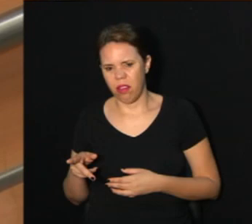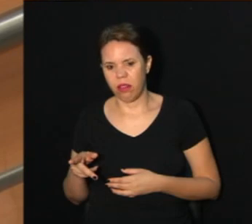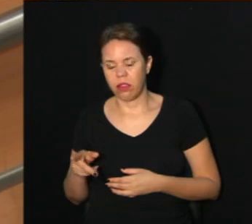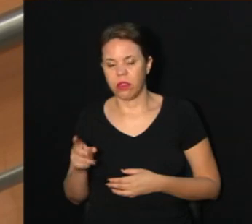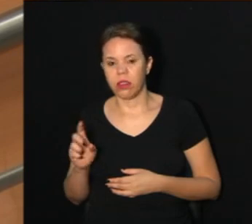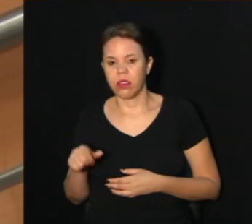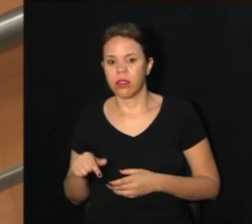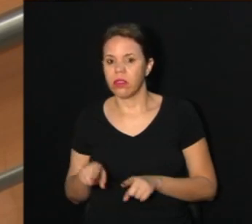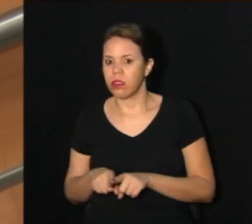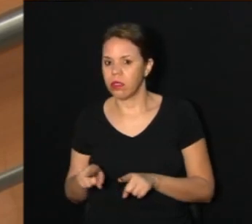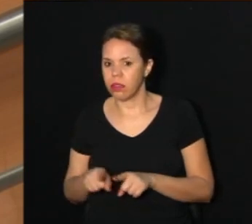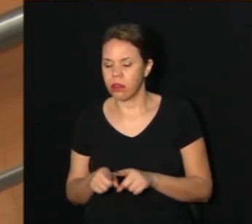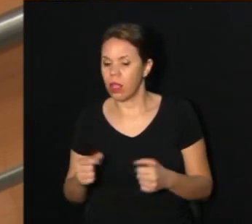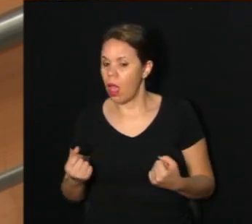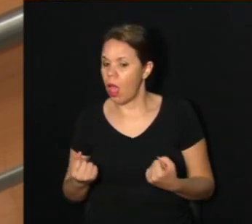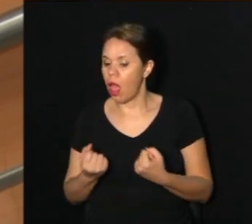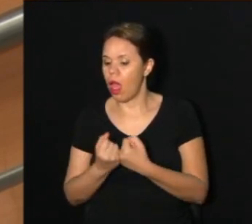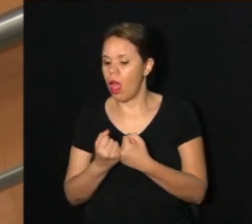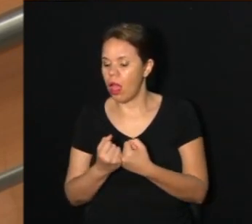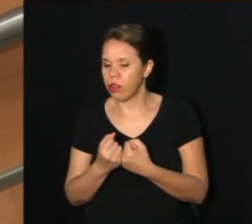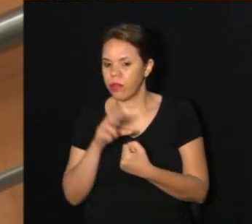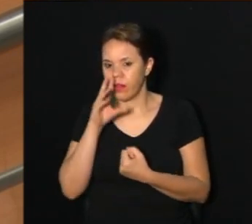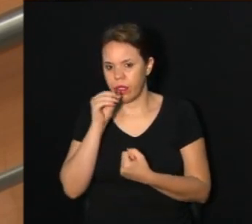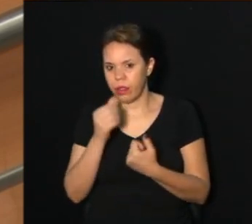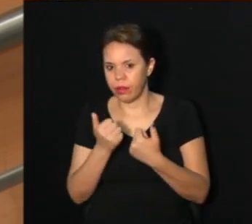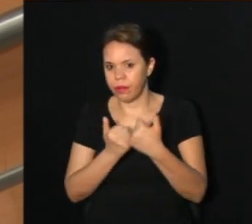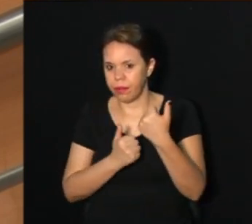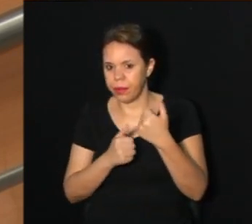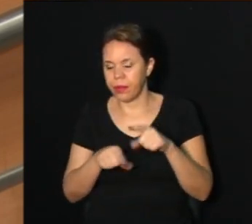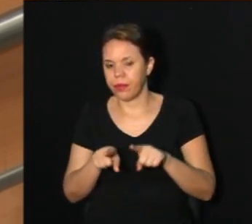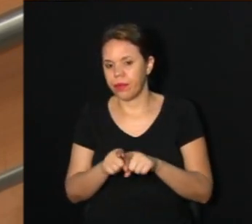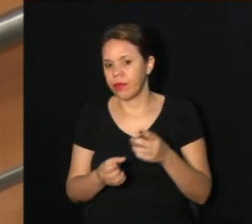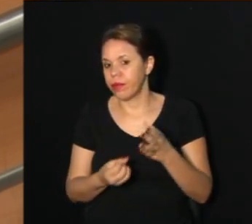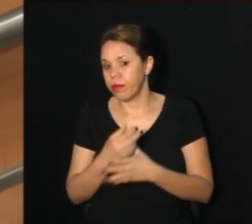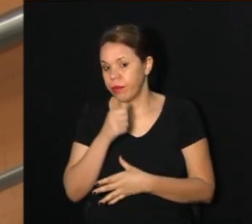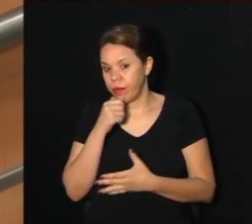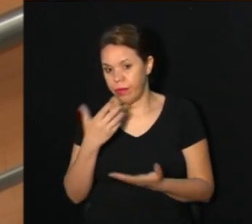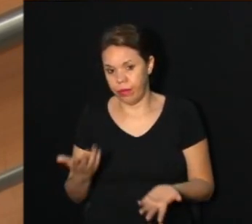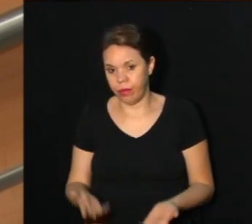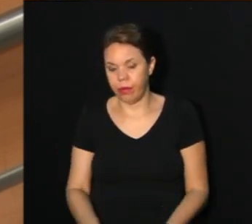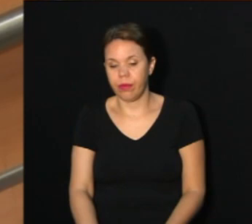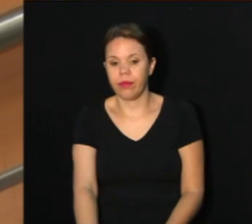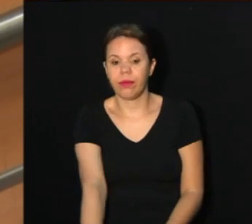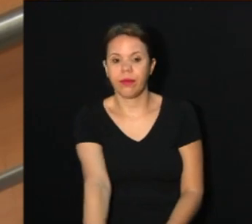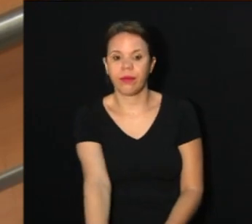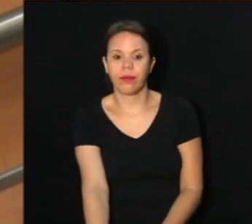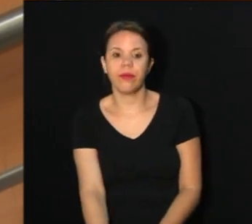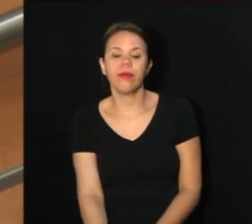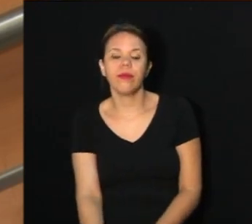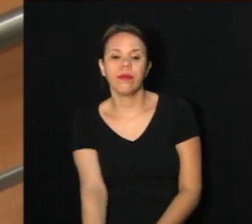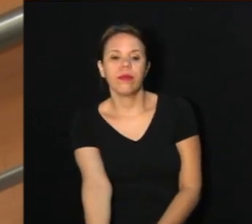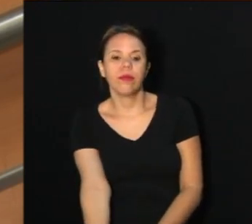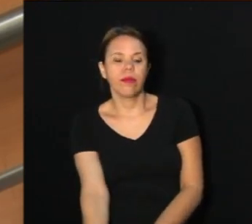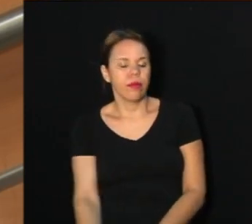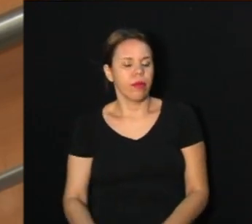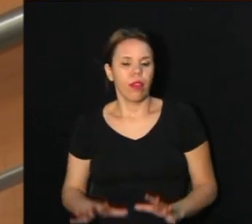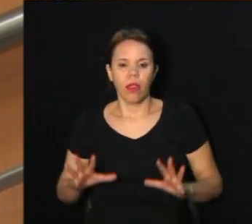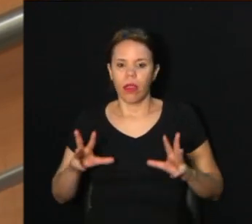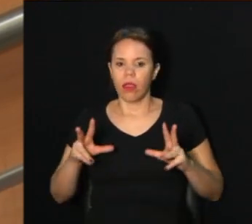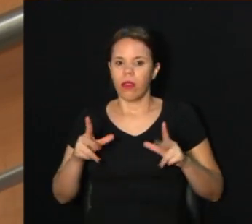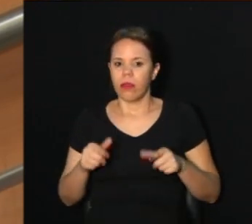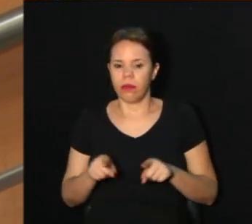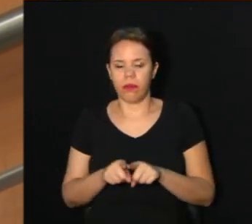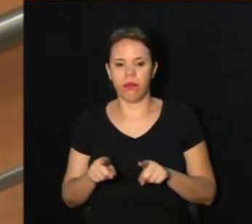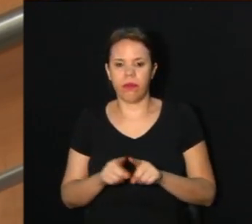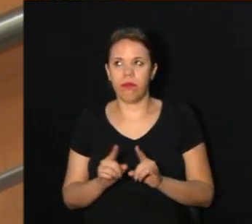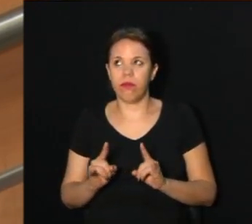inclusive de auxiliares, cargos que vão ser criados. Não caberão todos no andar da